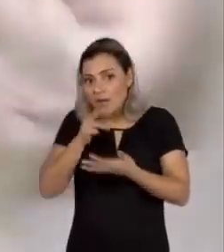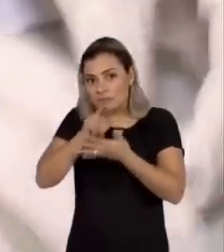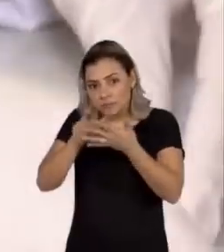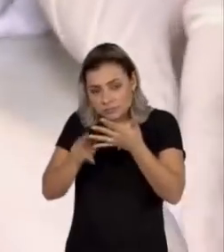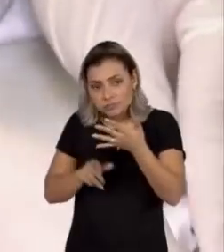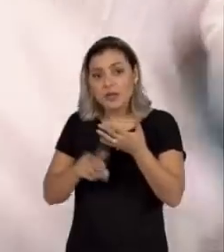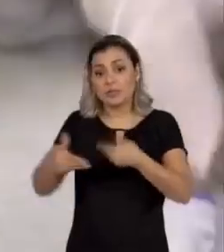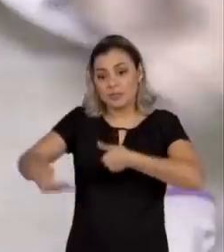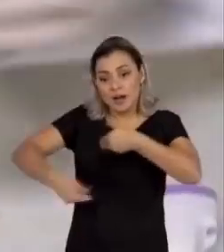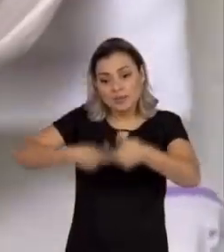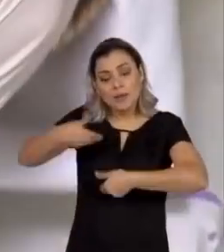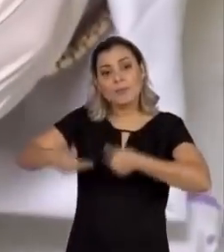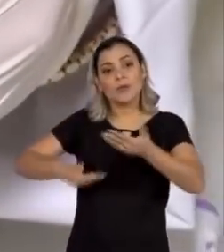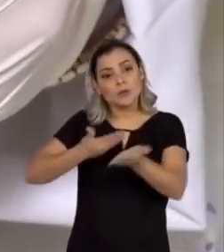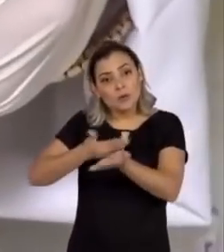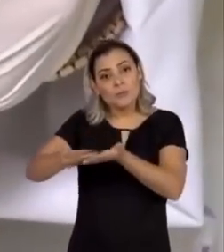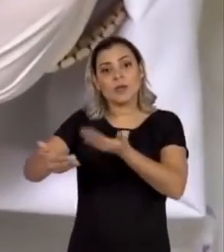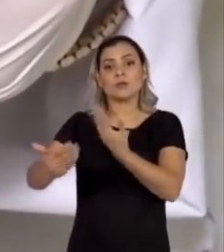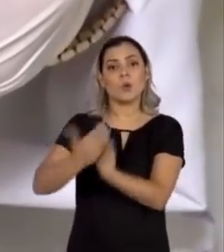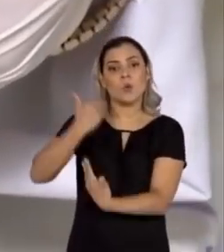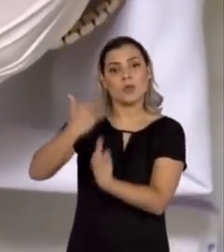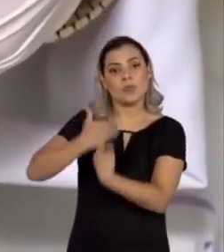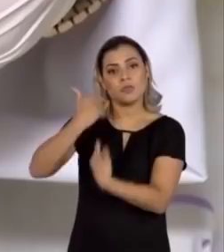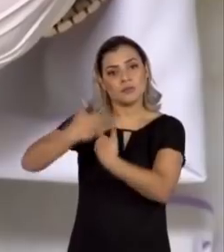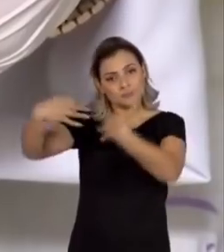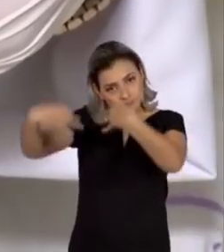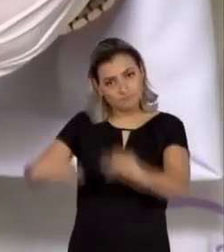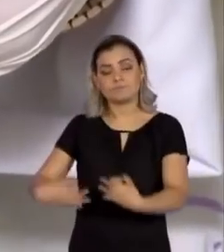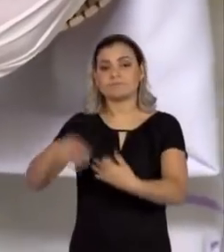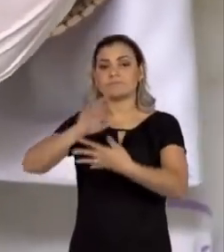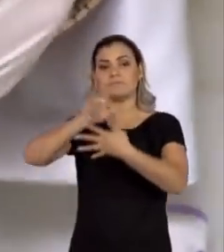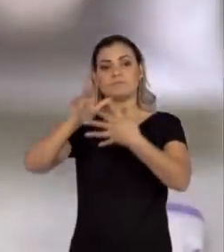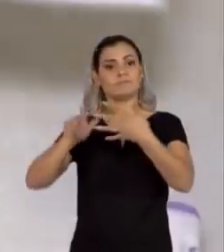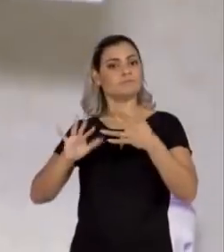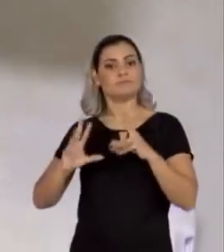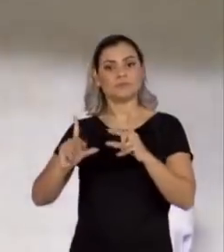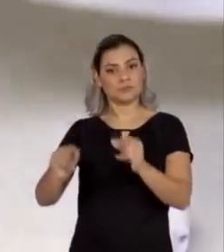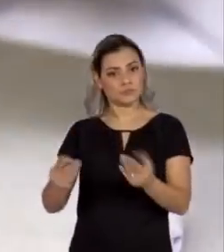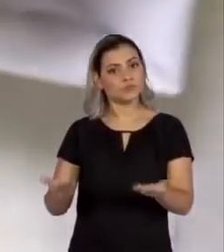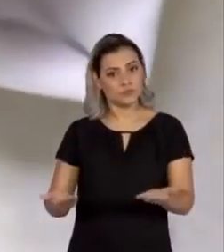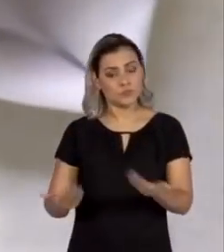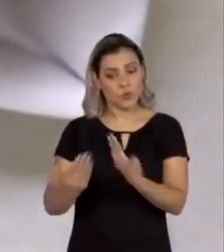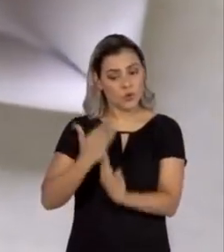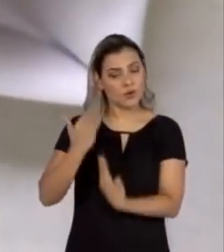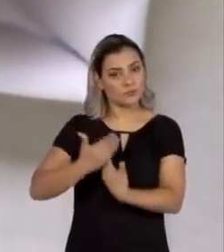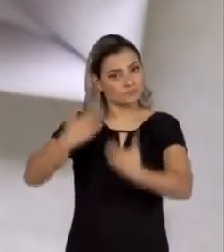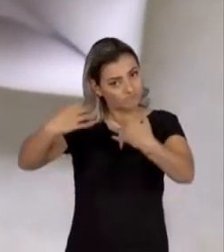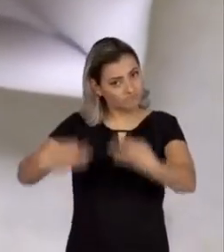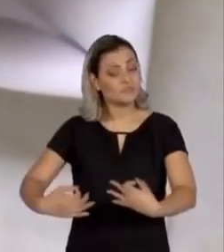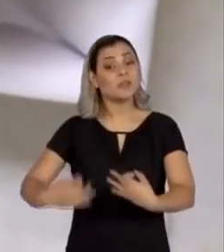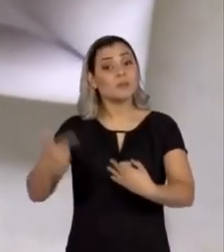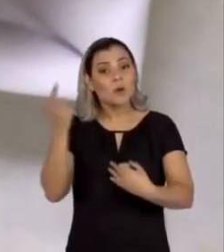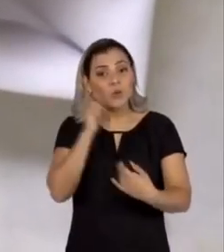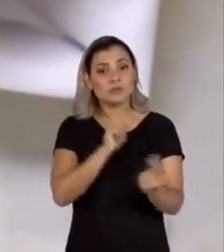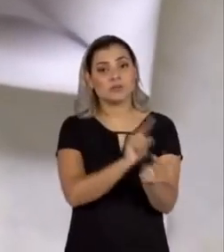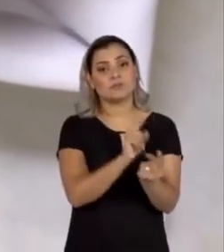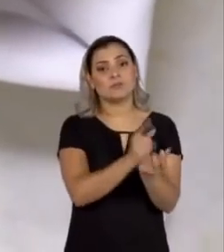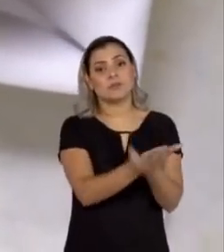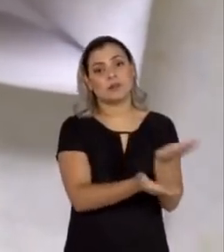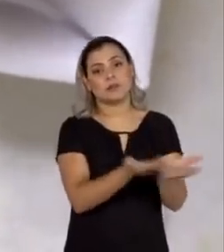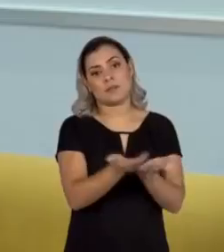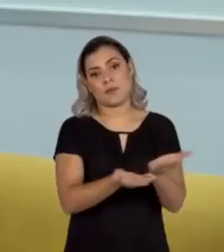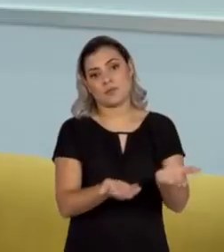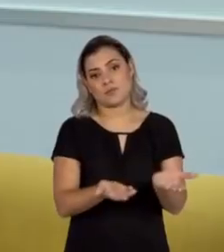teriam tratamento, educação em diabetes lá e o tratamento de todas as complicações que possam ter, até um lugar onde ela possa ser tratada como um